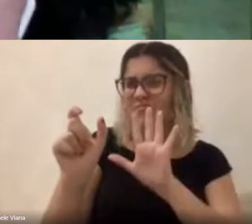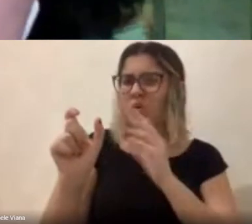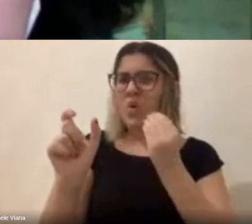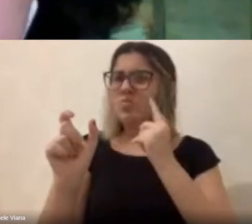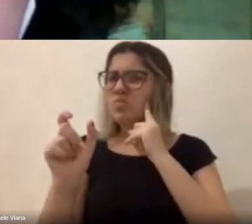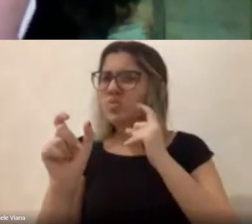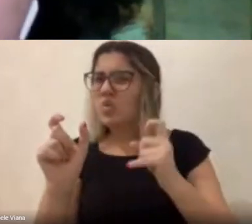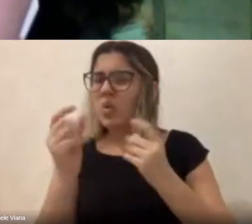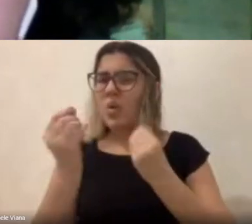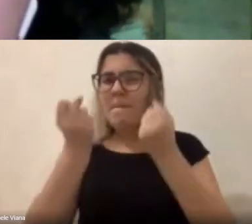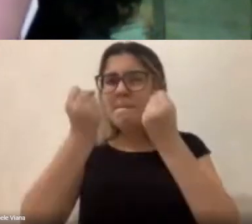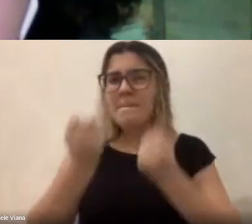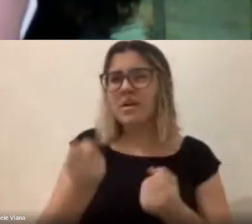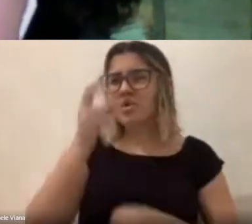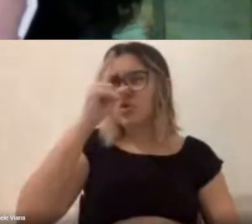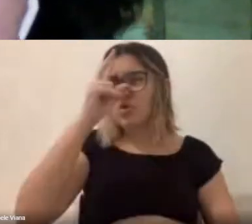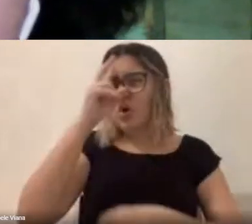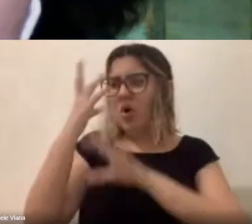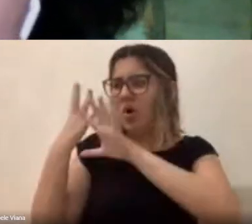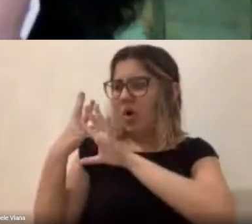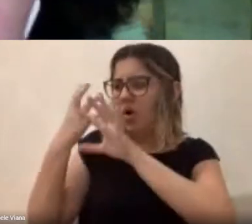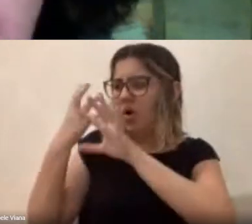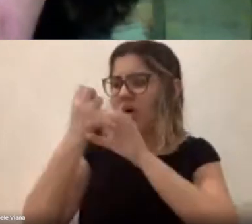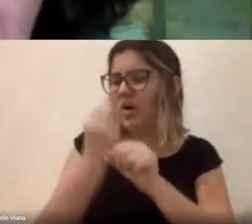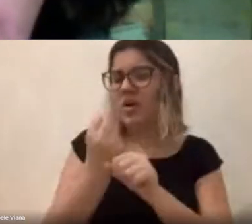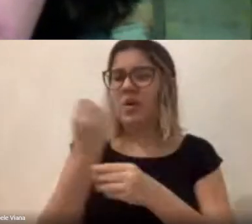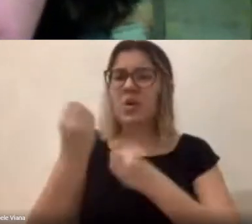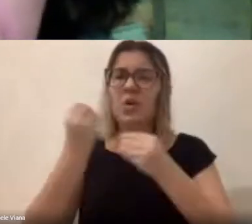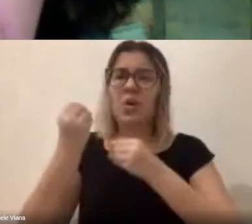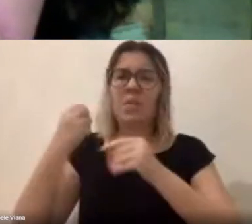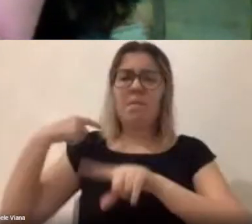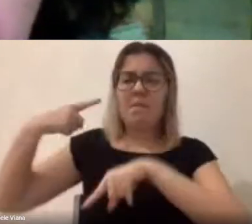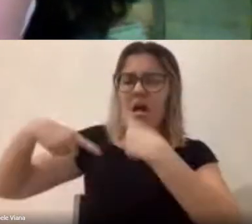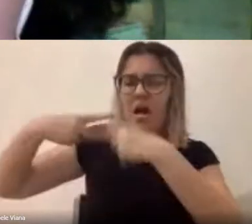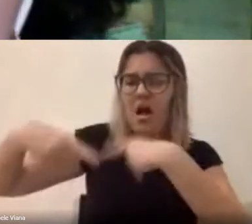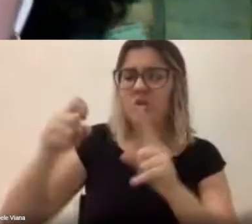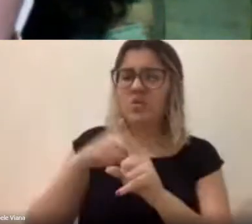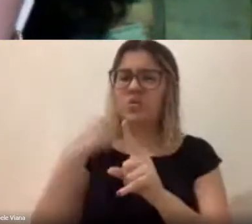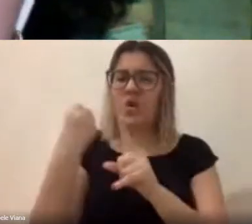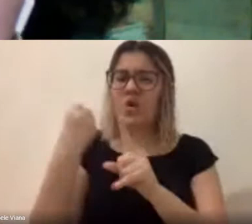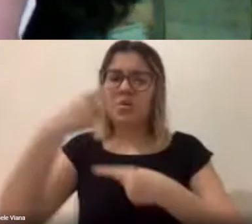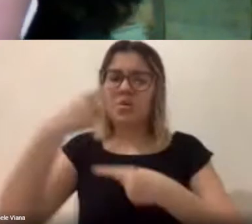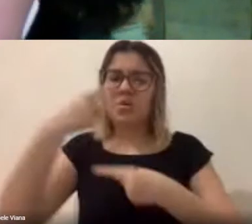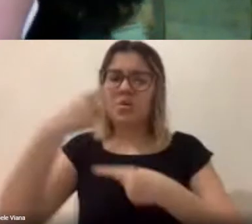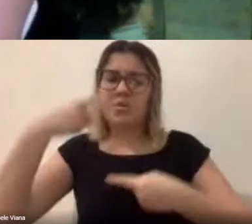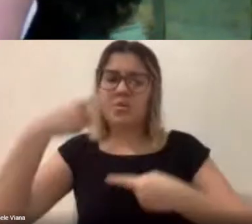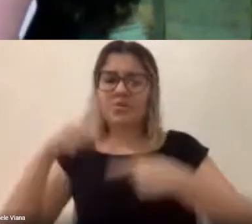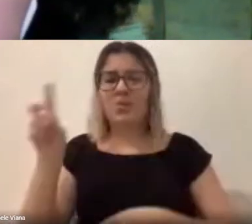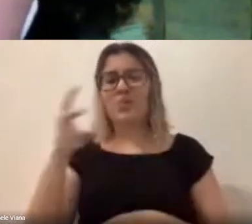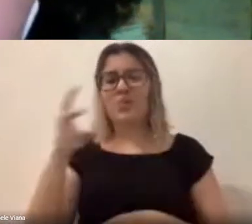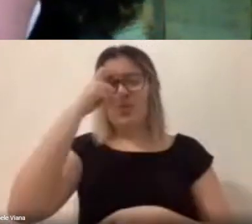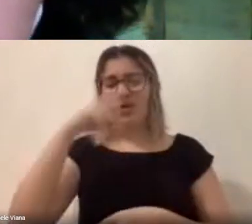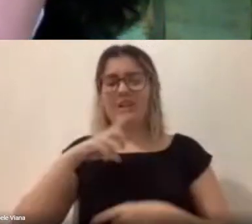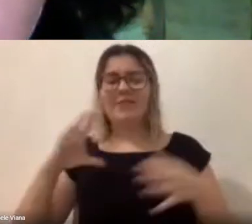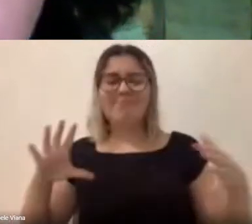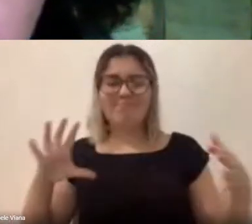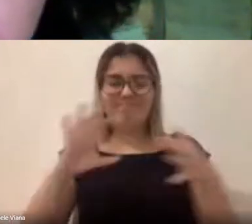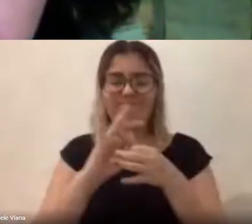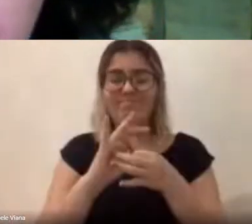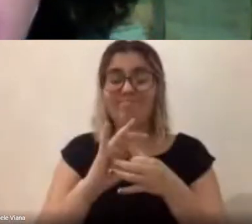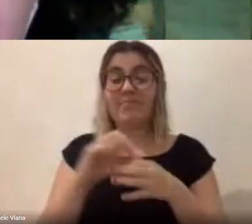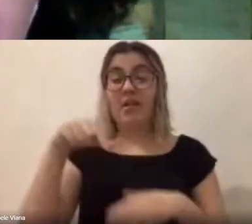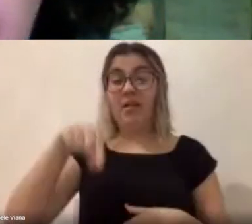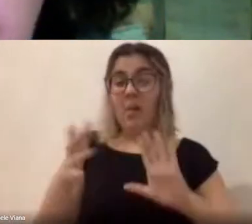e arraigadas às mais diversas sociopolítico-culturas. O que eu quero propor aqui é que